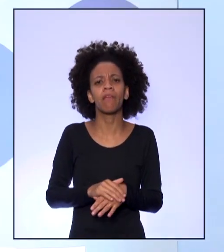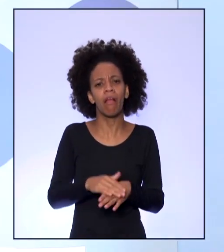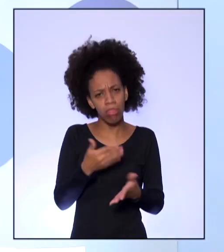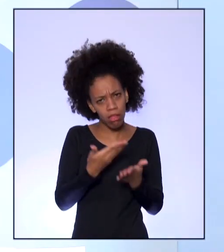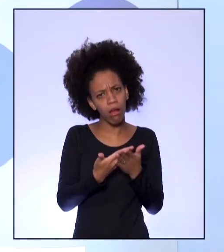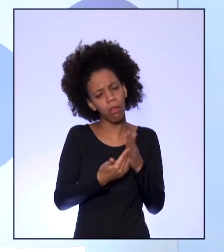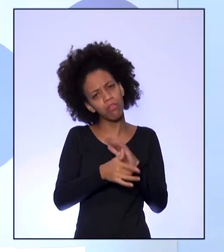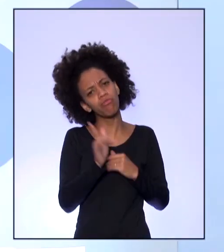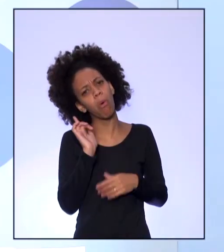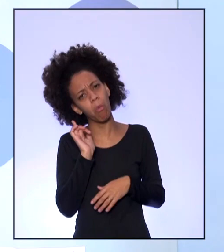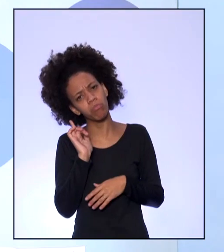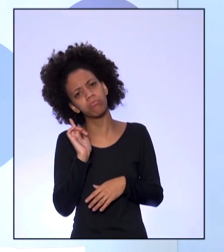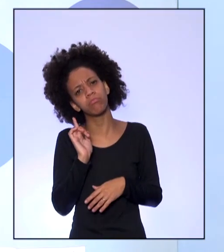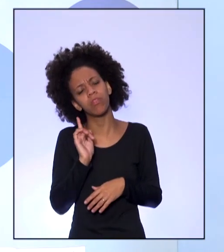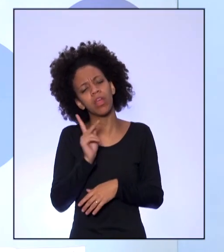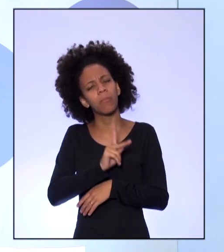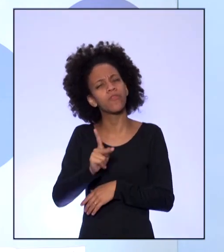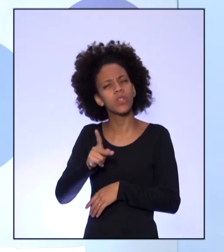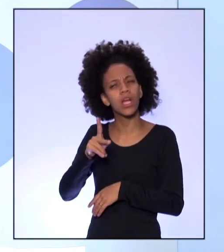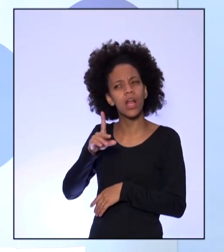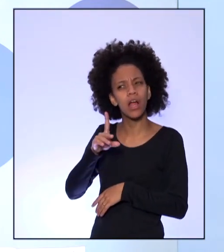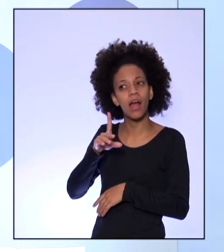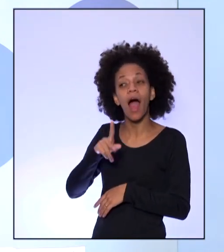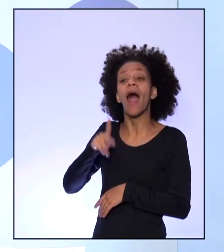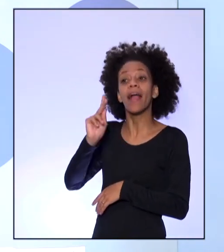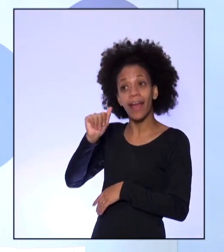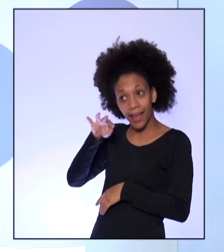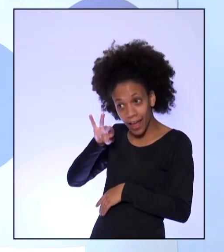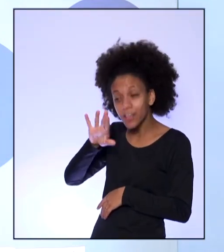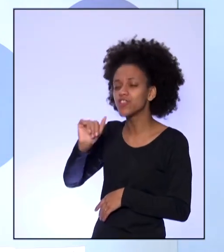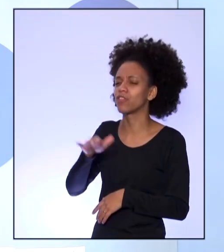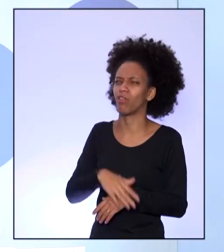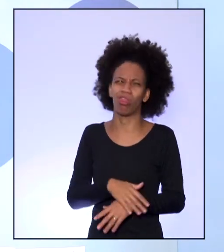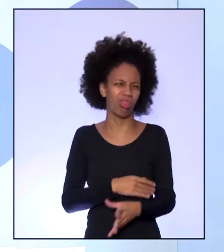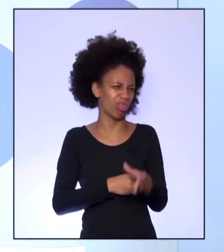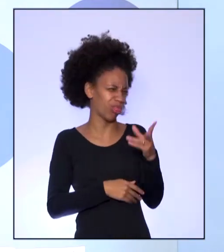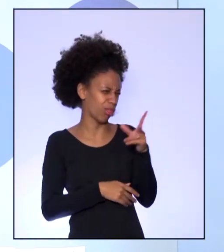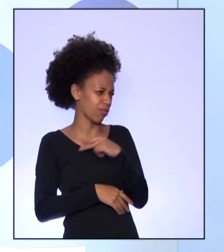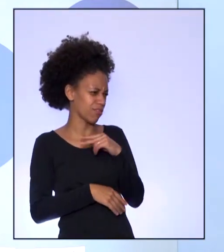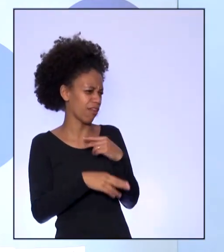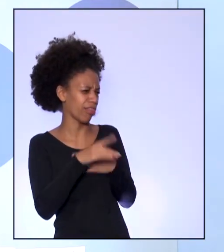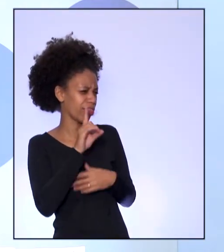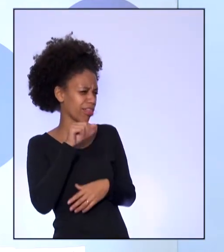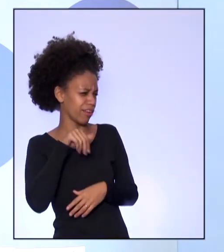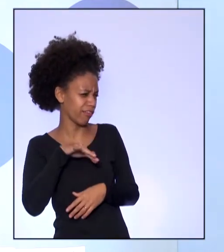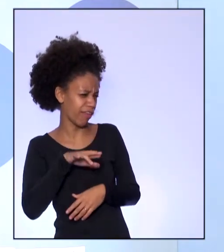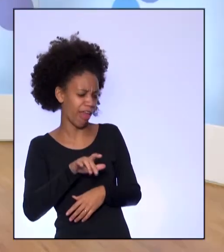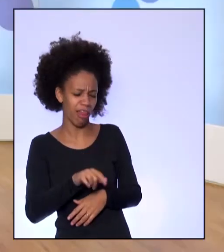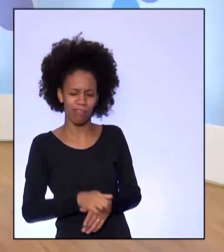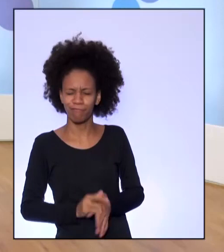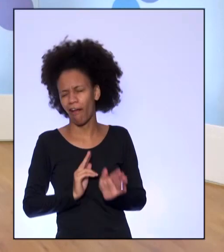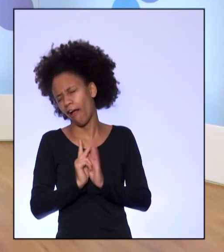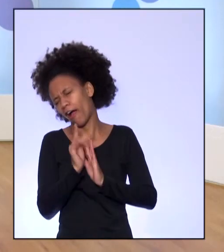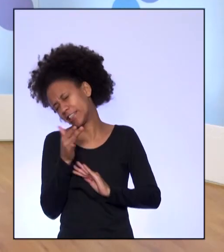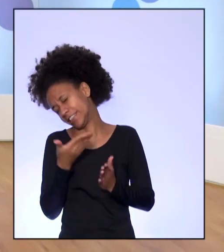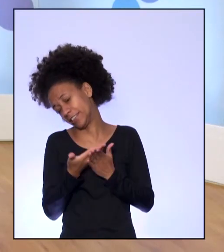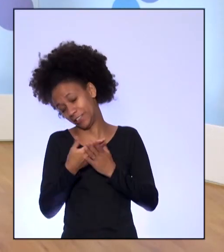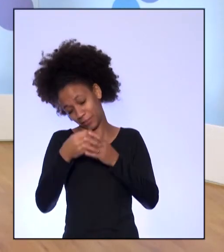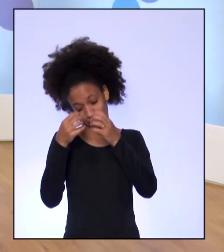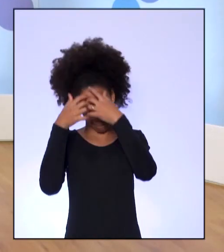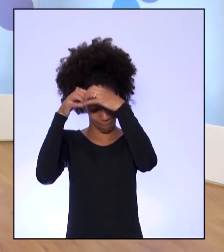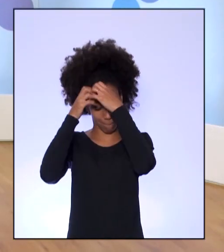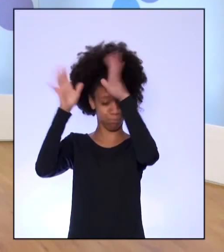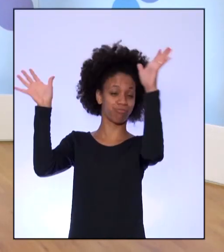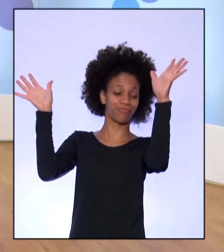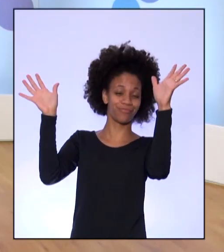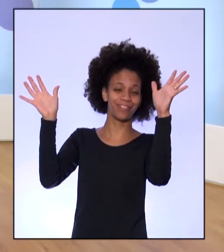né, com a professora Daniela. A Kátia. Acho que era a Kátia. Nossa, muita aula na minha cabeça. Muita aula na cabeça desse Perdão, professor. professora